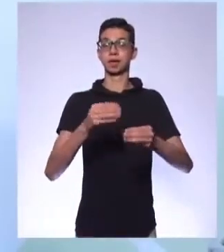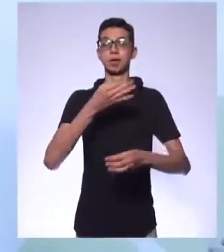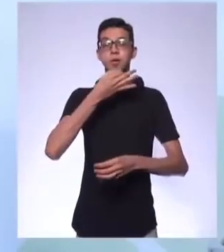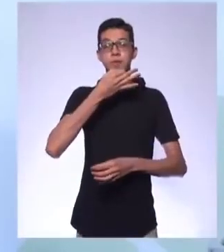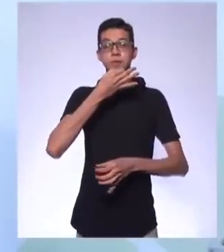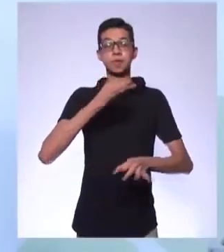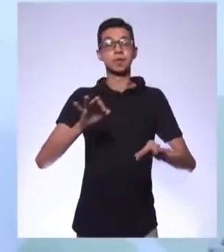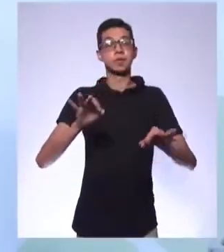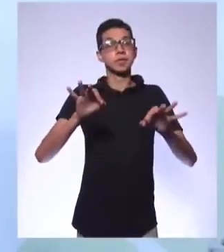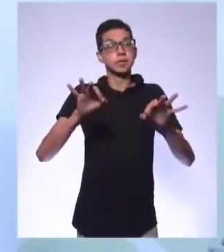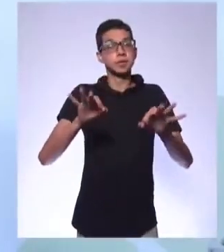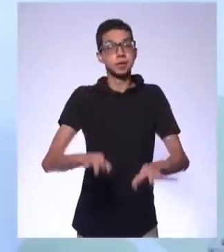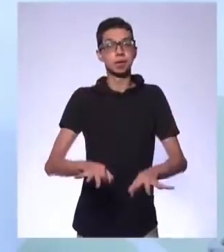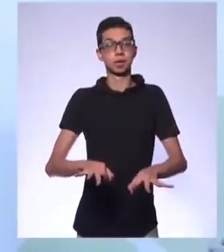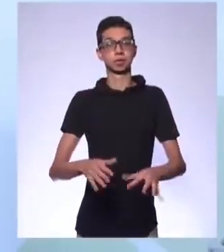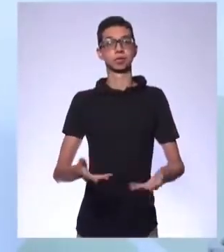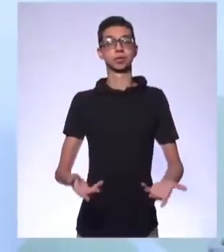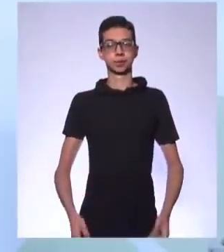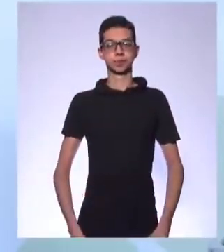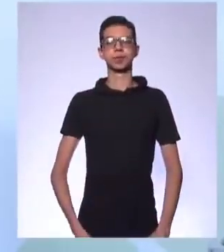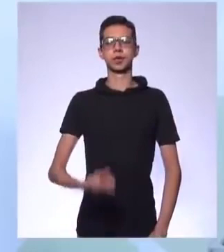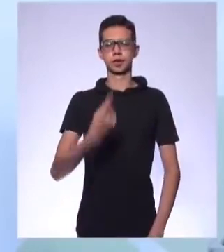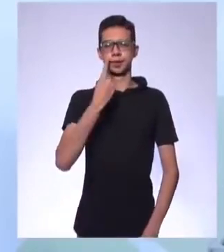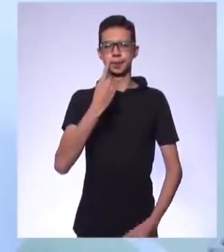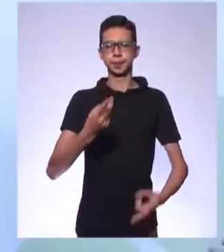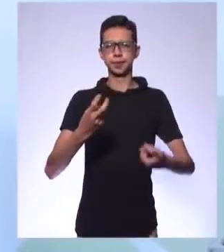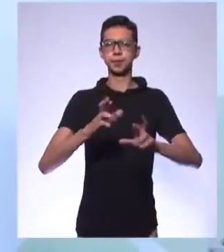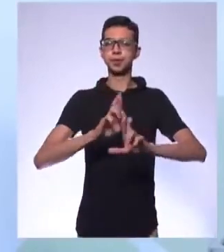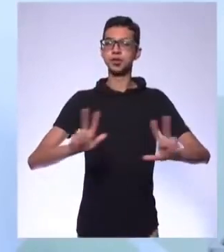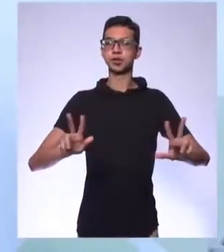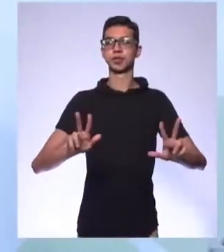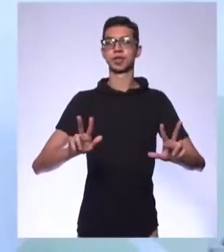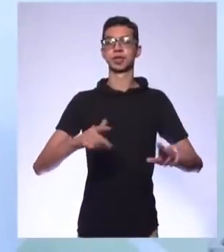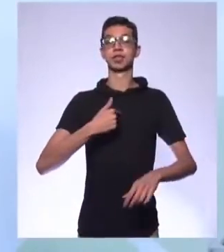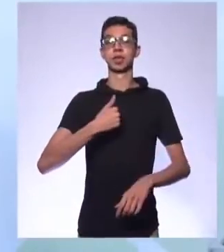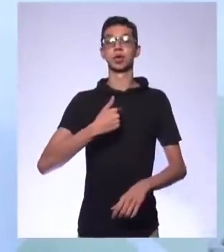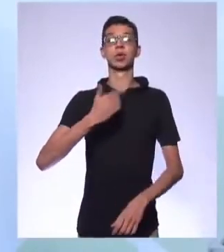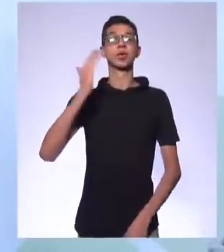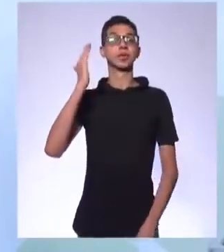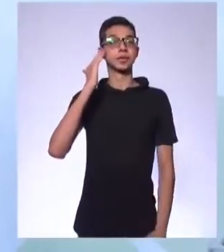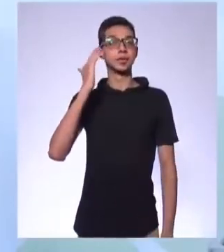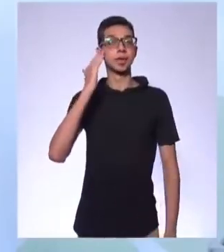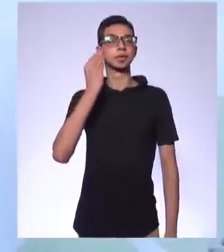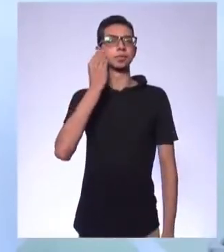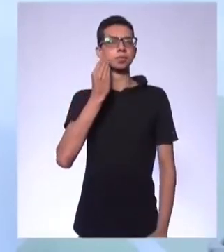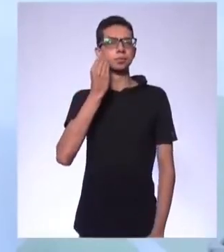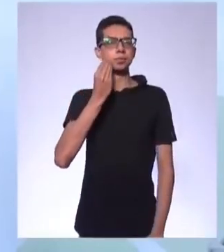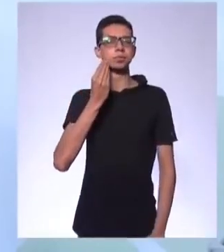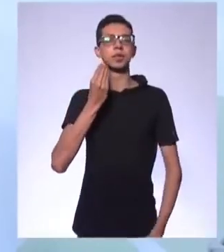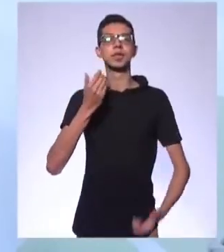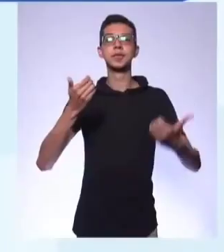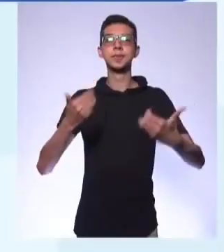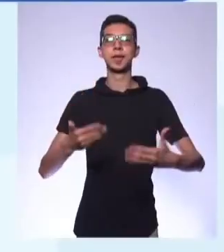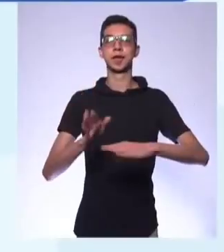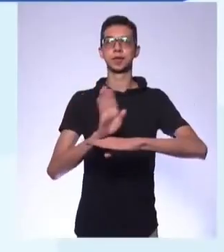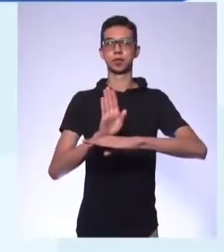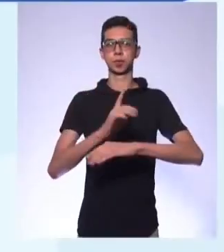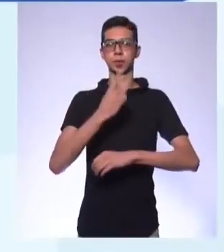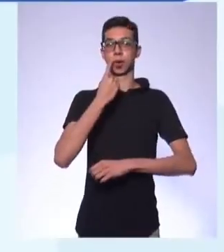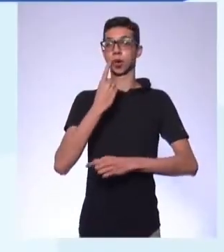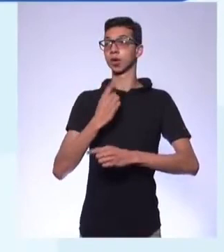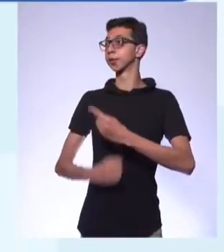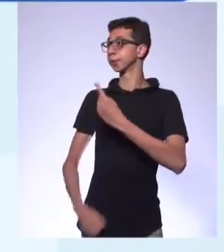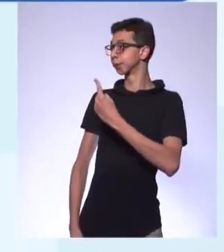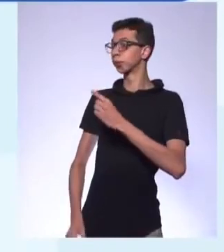de quando eu tenho mais argumentos, de quando eu tenho mais embasamento para falar sobre o mesmo filme. Animais